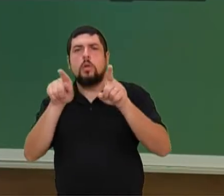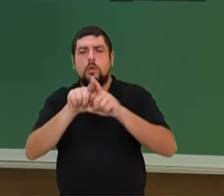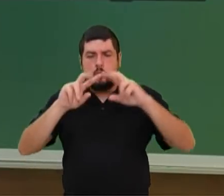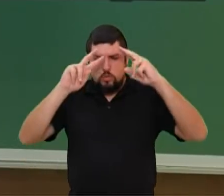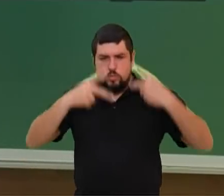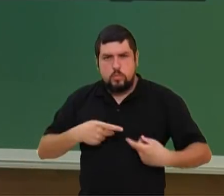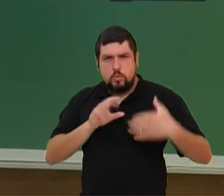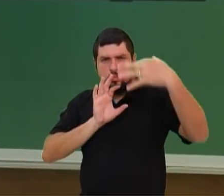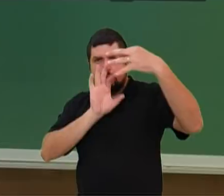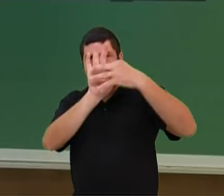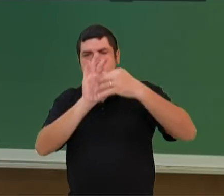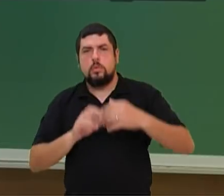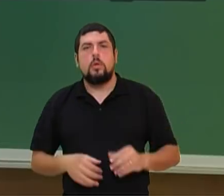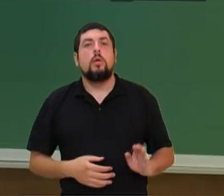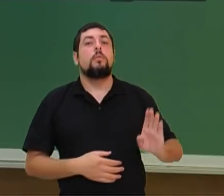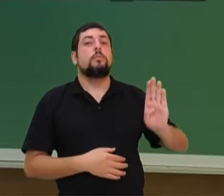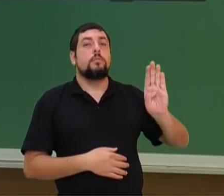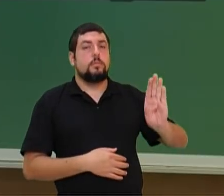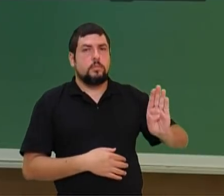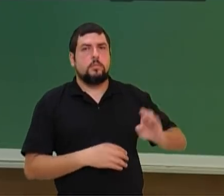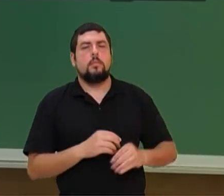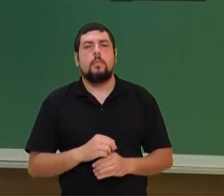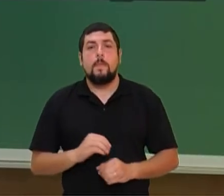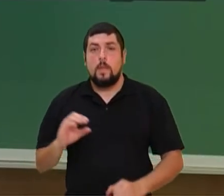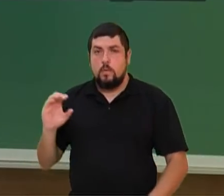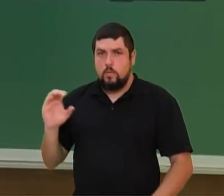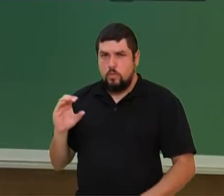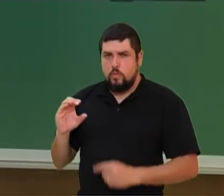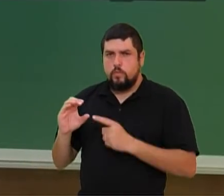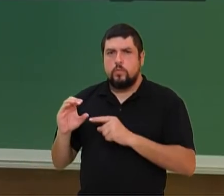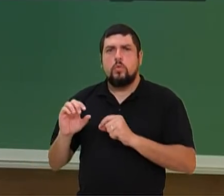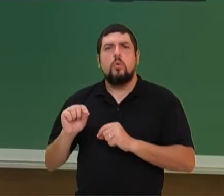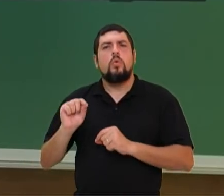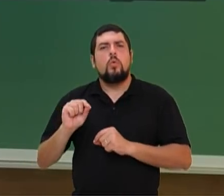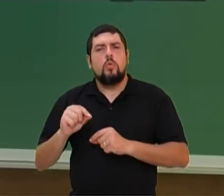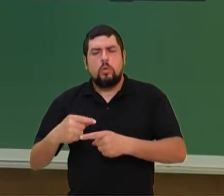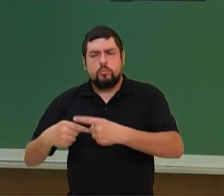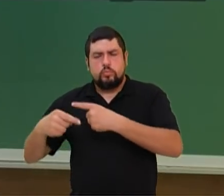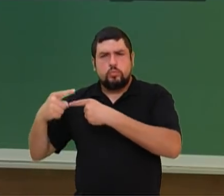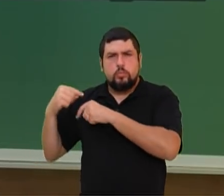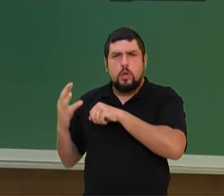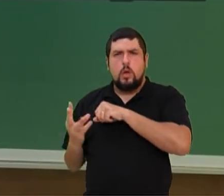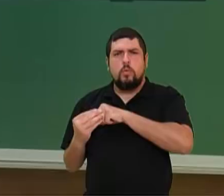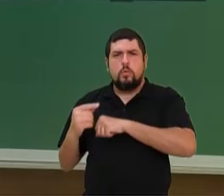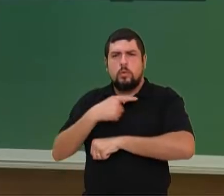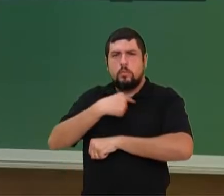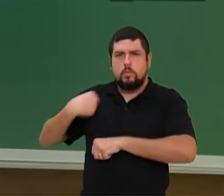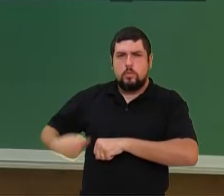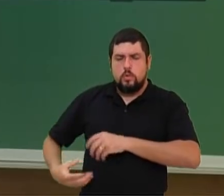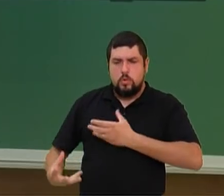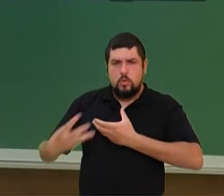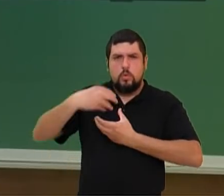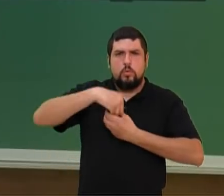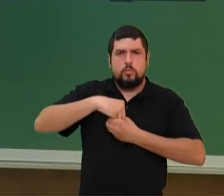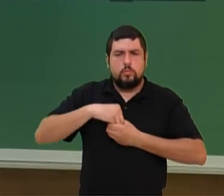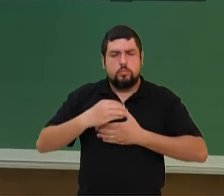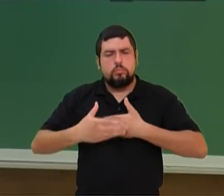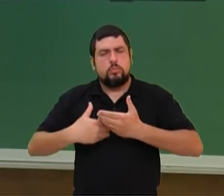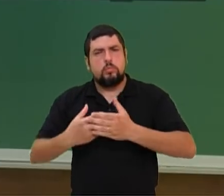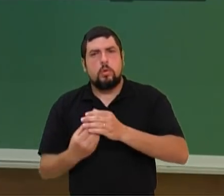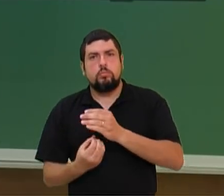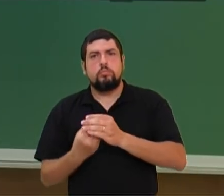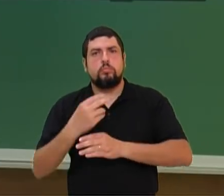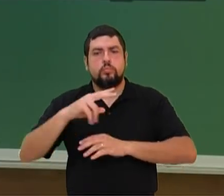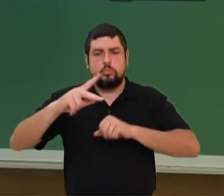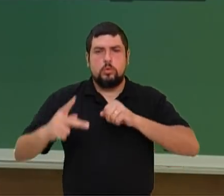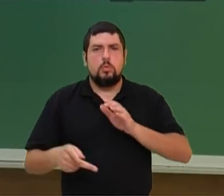homem? Letra B. Confúcio adotou alguns antigos conhecimentos chineses e criou o seu próprio conhecimento?